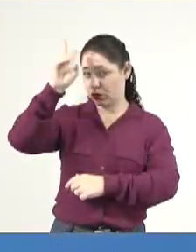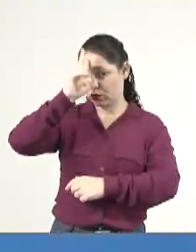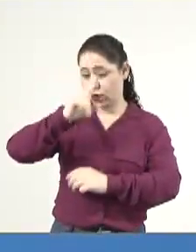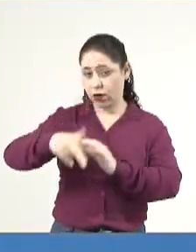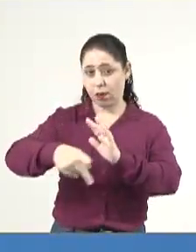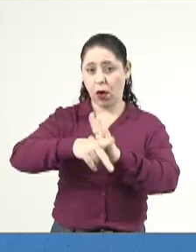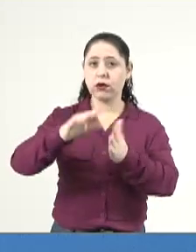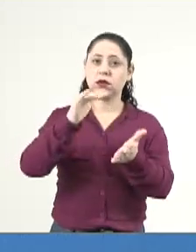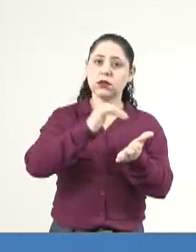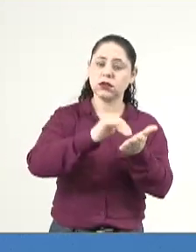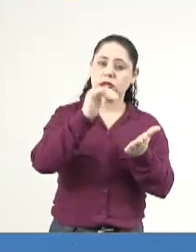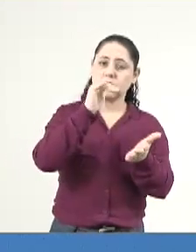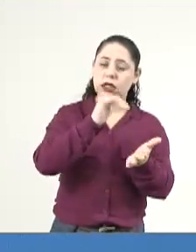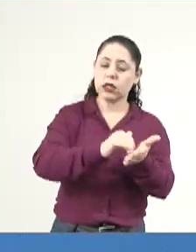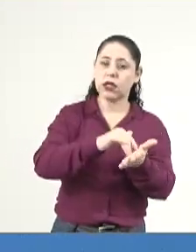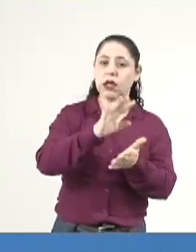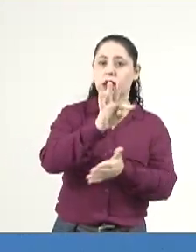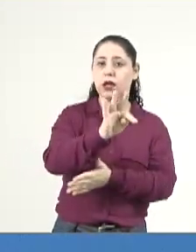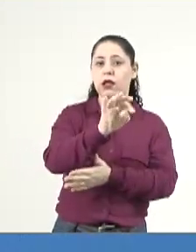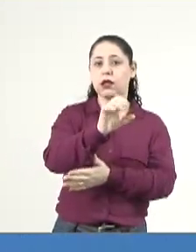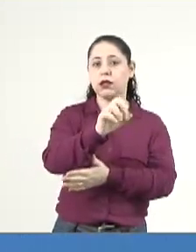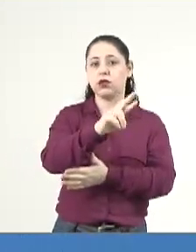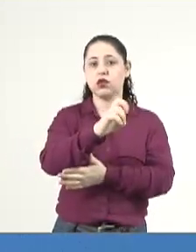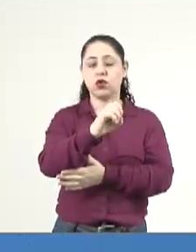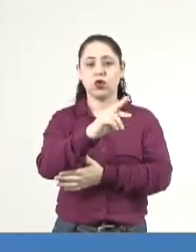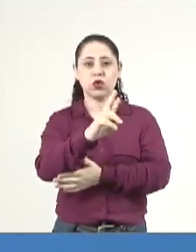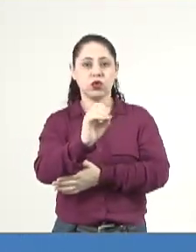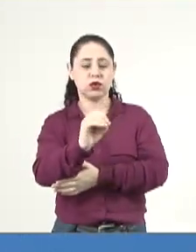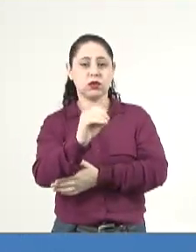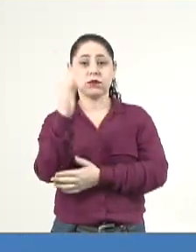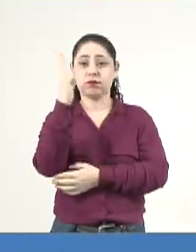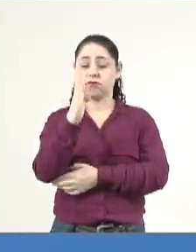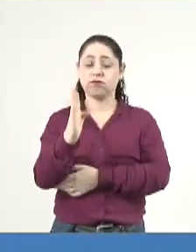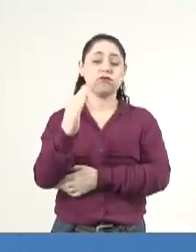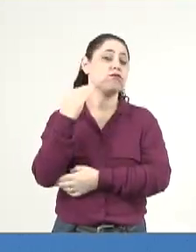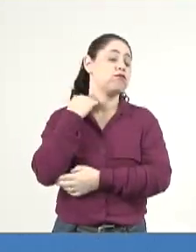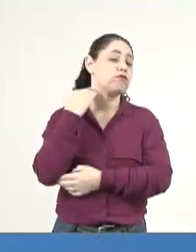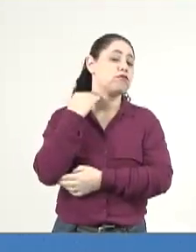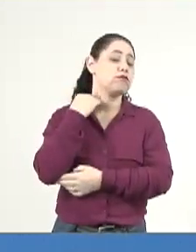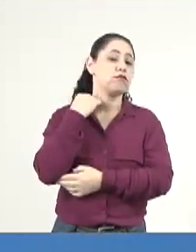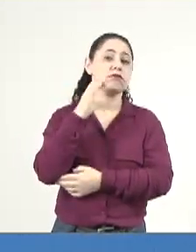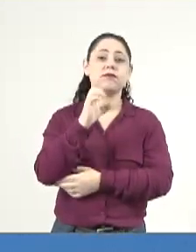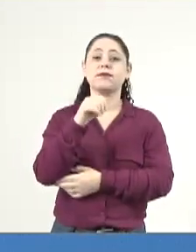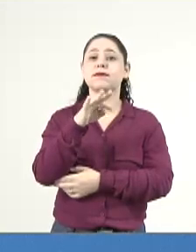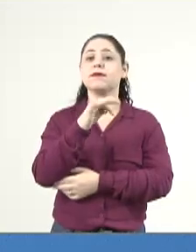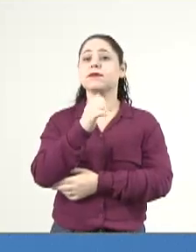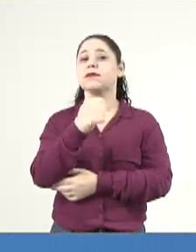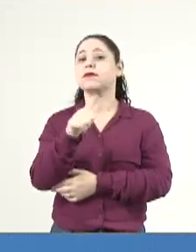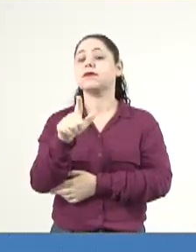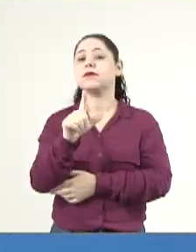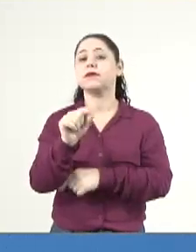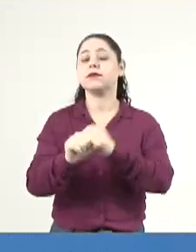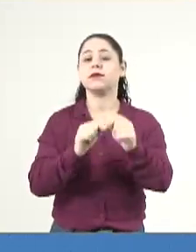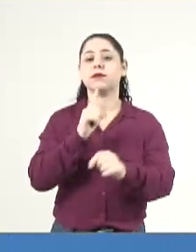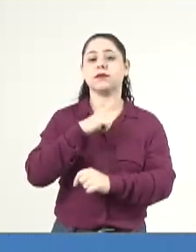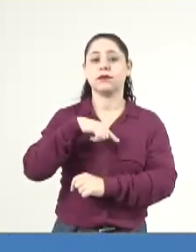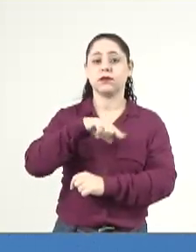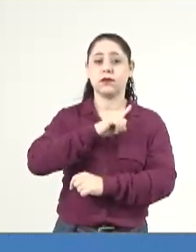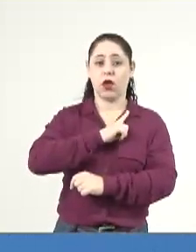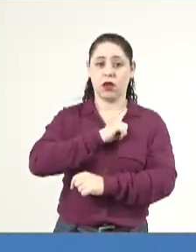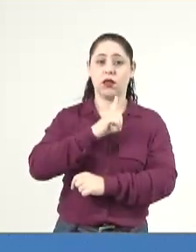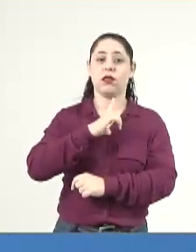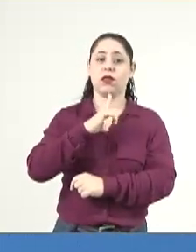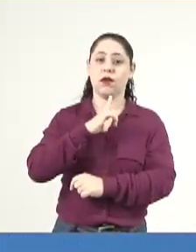da Secretaria do Tesouro Nacional e do Banco Central. Deputado Pedro Kemp, nós tivemos um